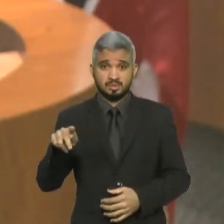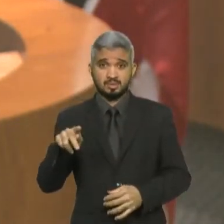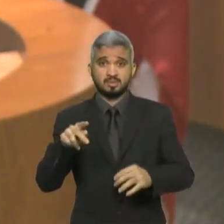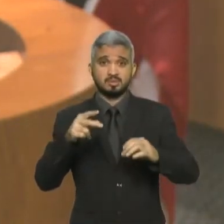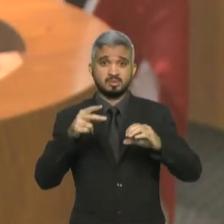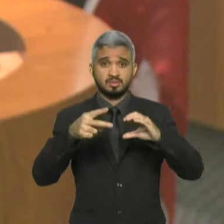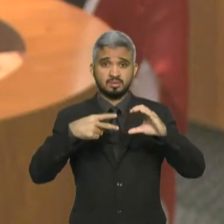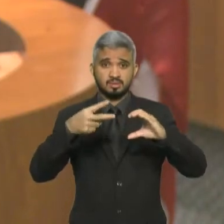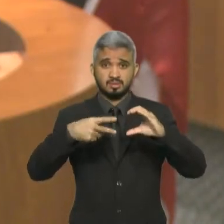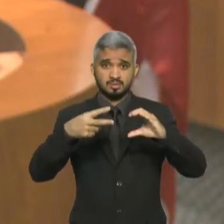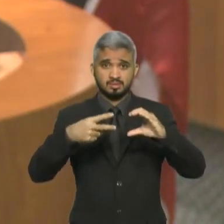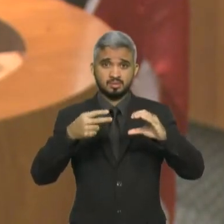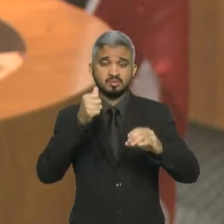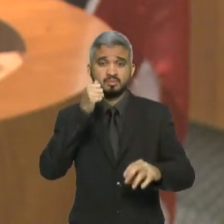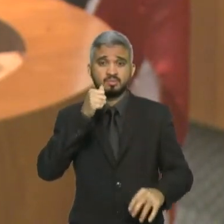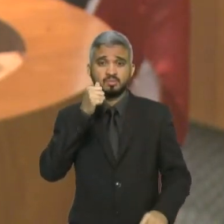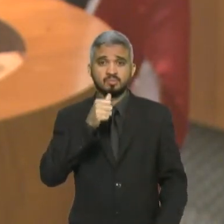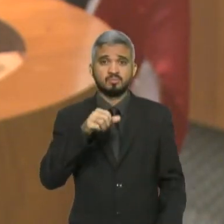Tavares,